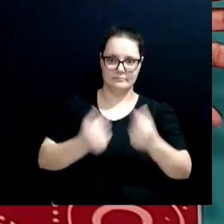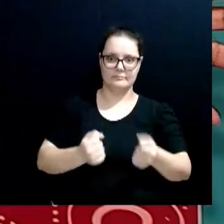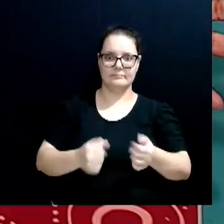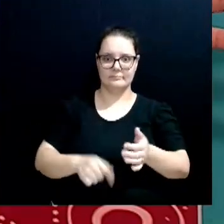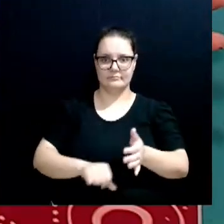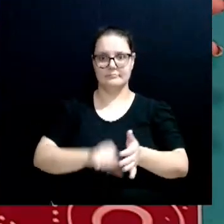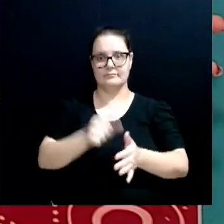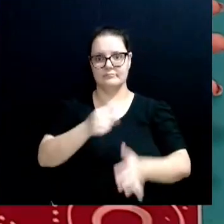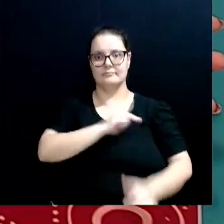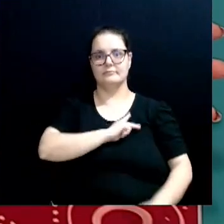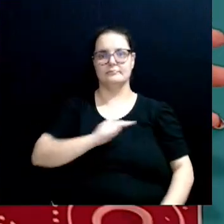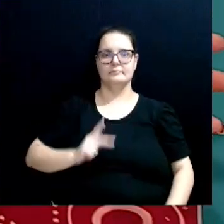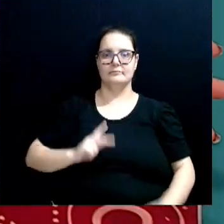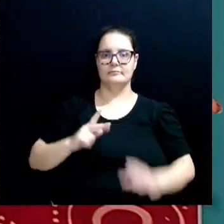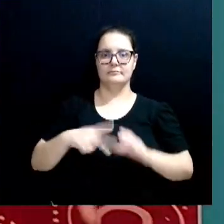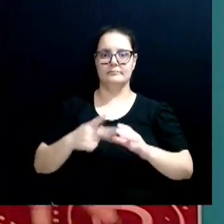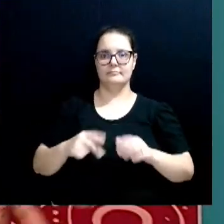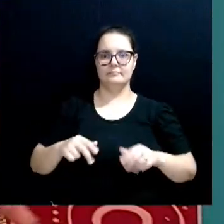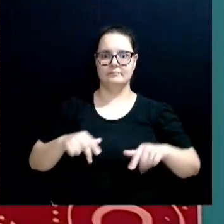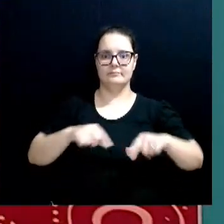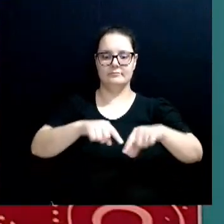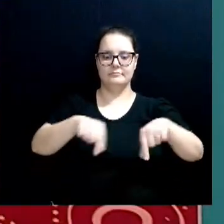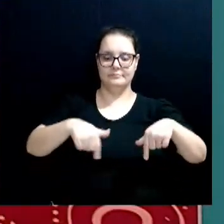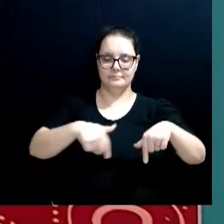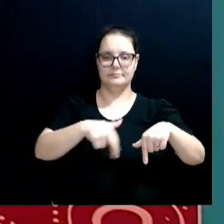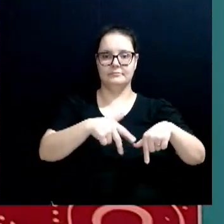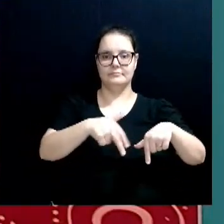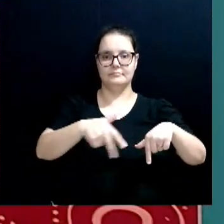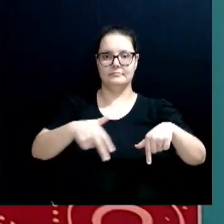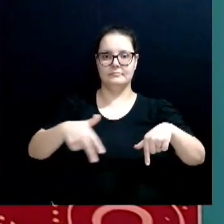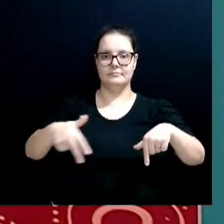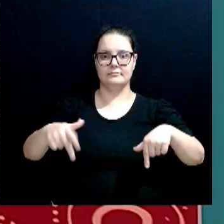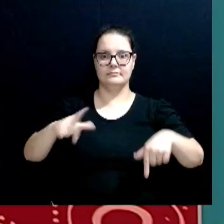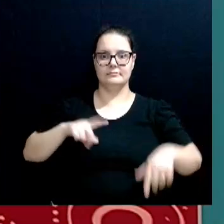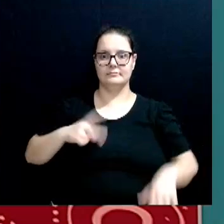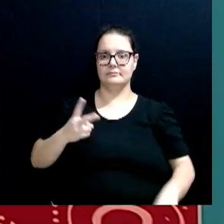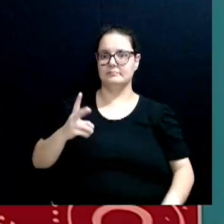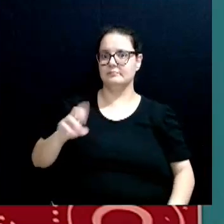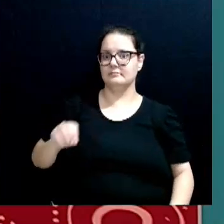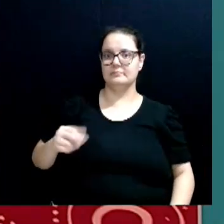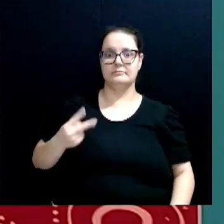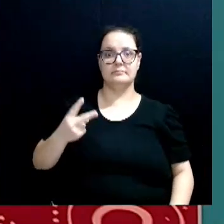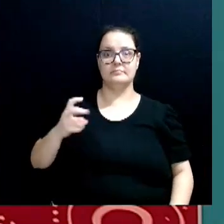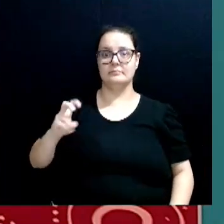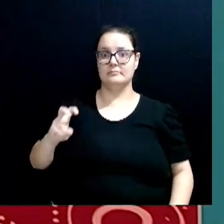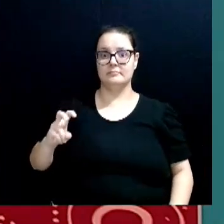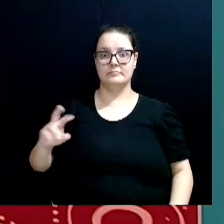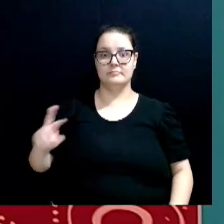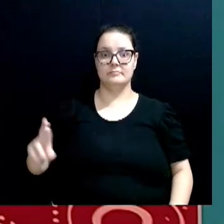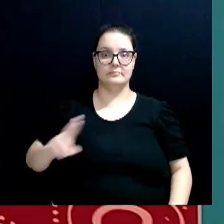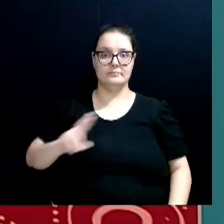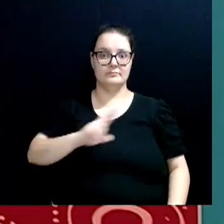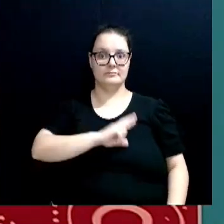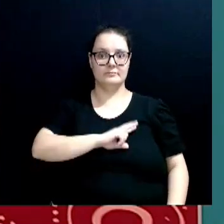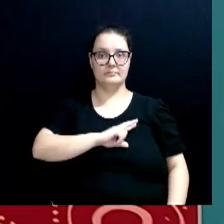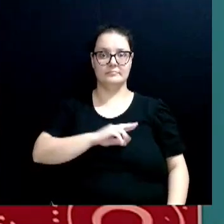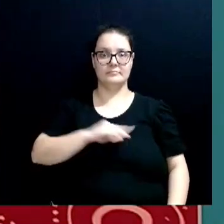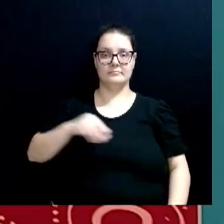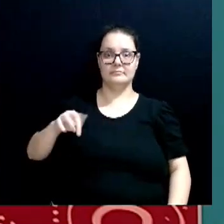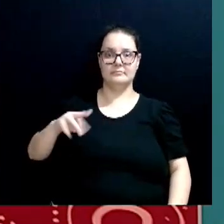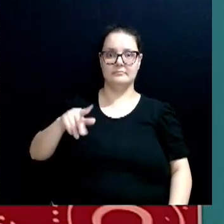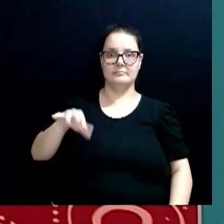da Câmara. Quando eu saio, acho que tinha uns 20, 25 religiosos de matriz africana,